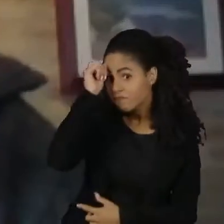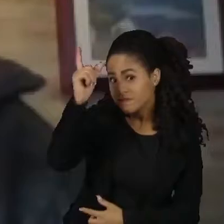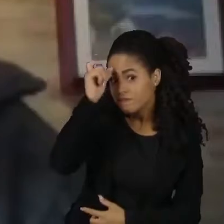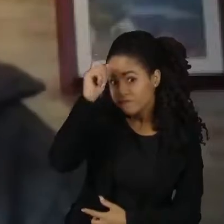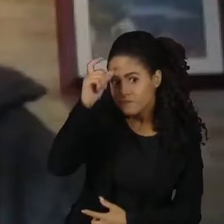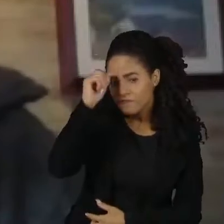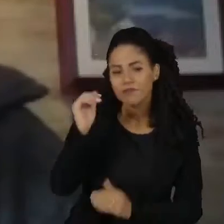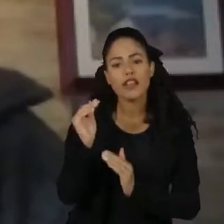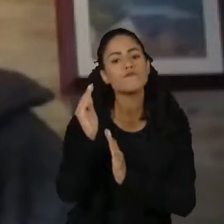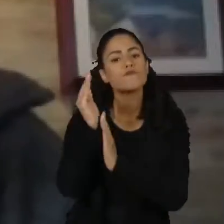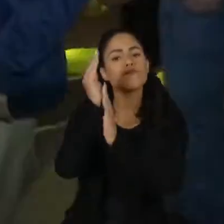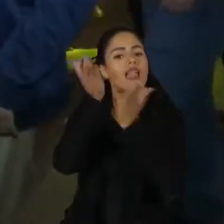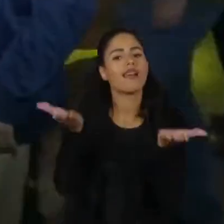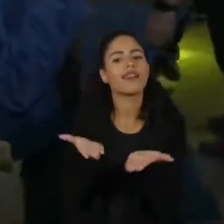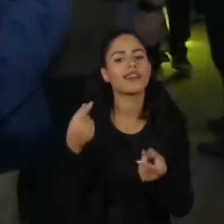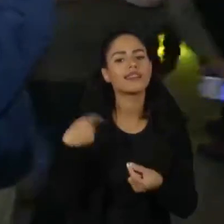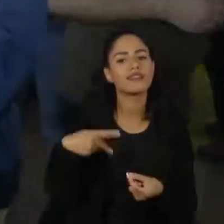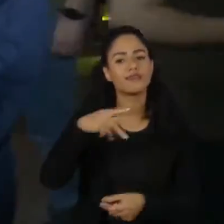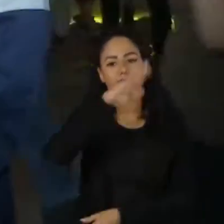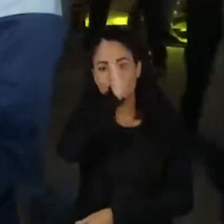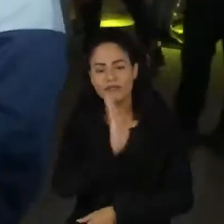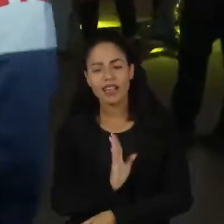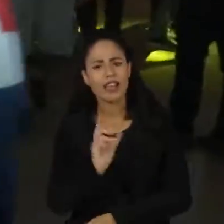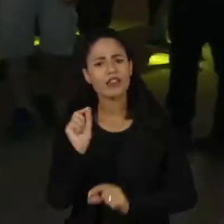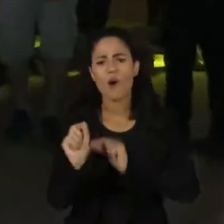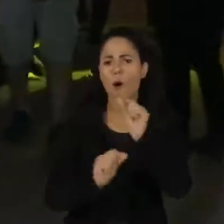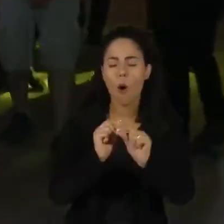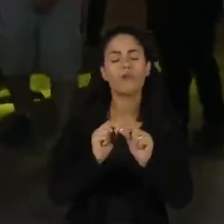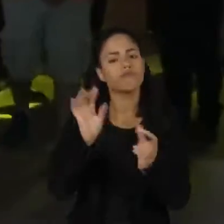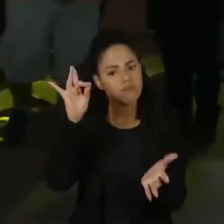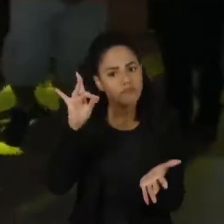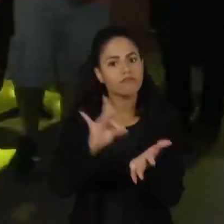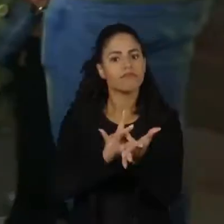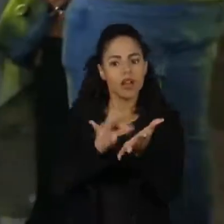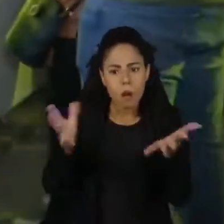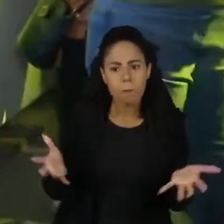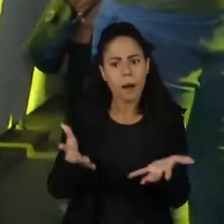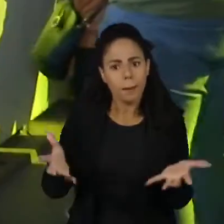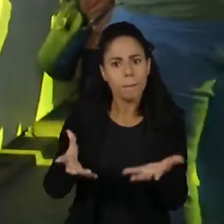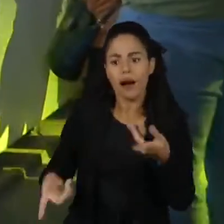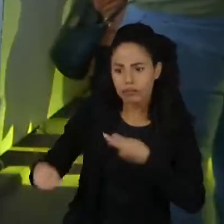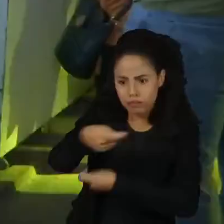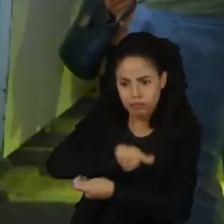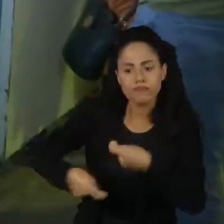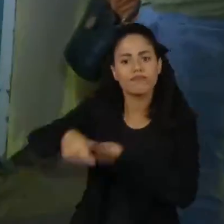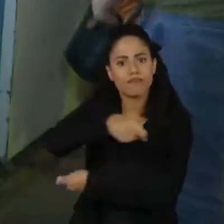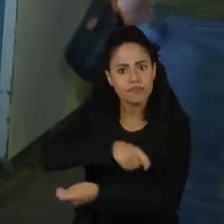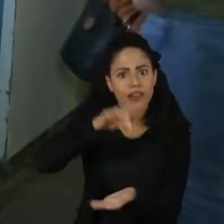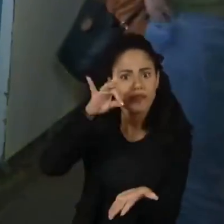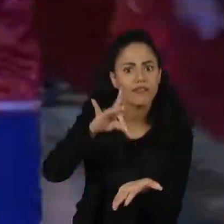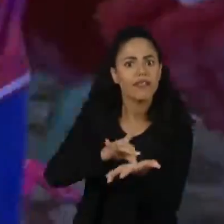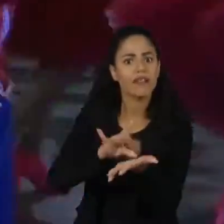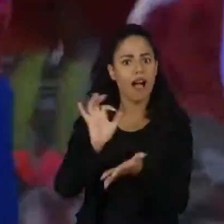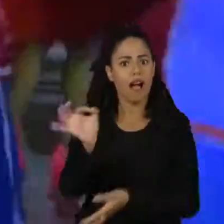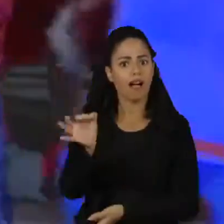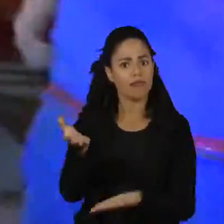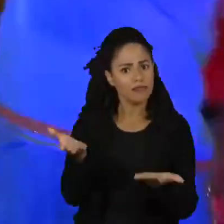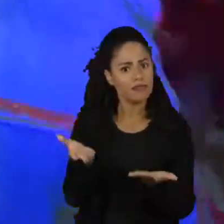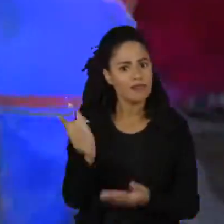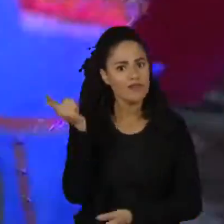brasileira da maior importância. Ela realmente ativa muito a economia porque ela mexe com o consumo.